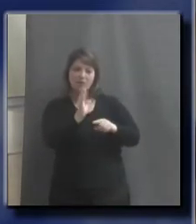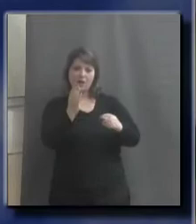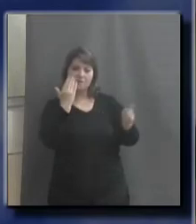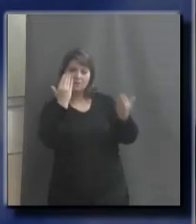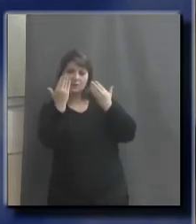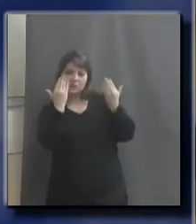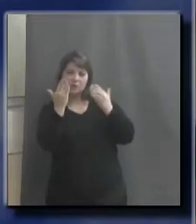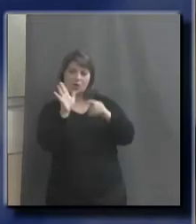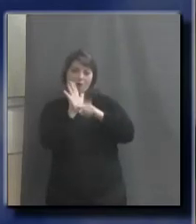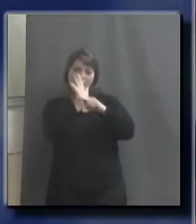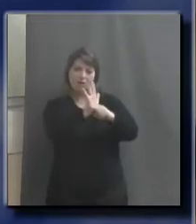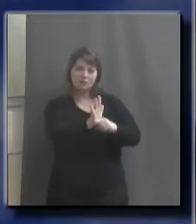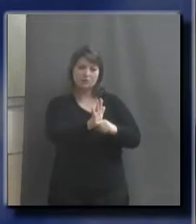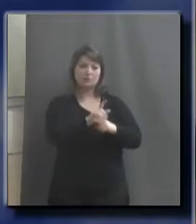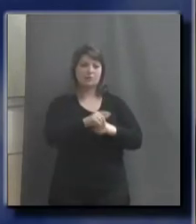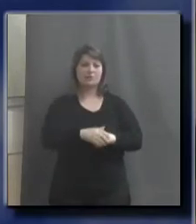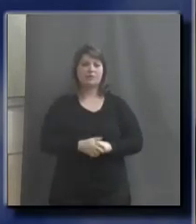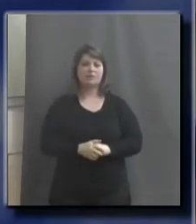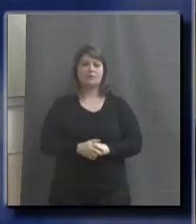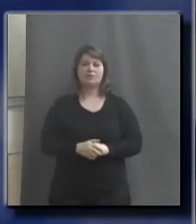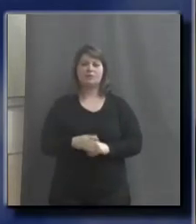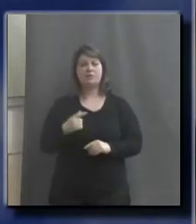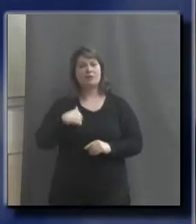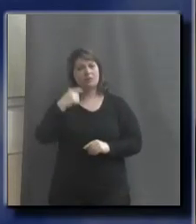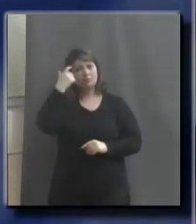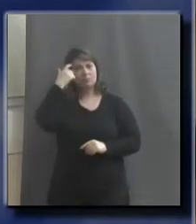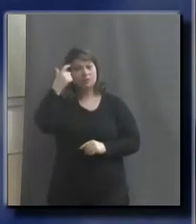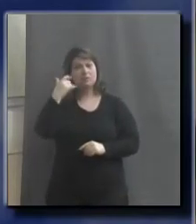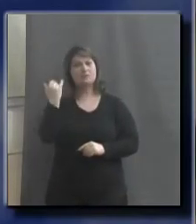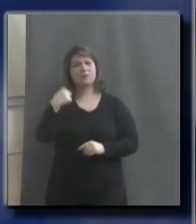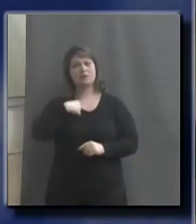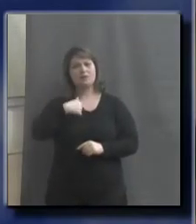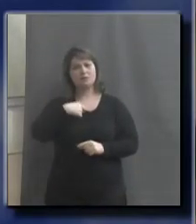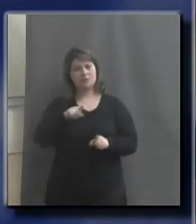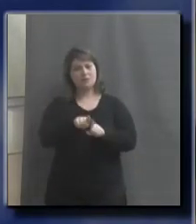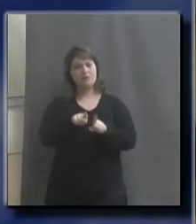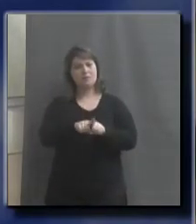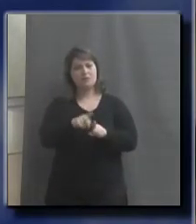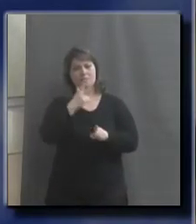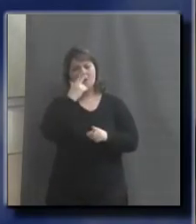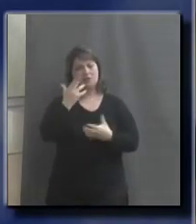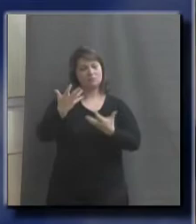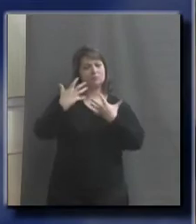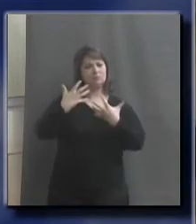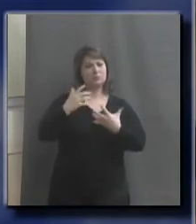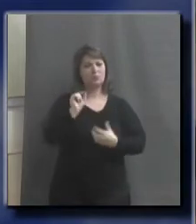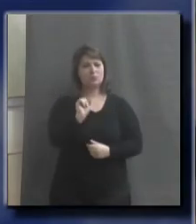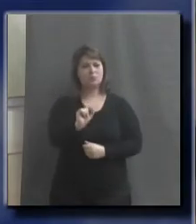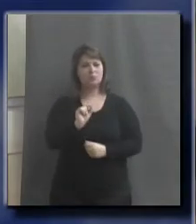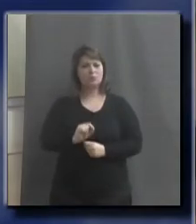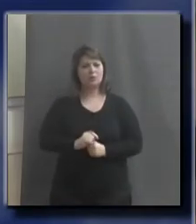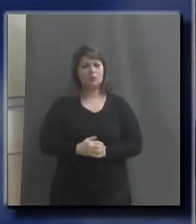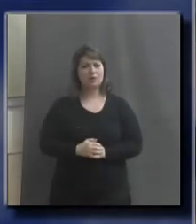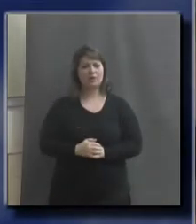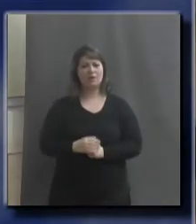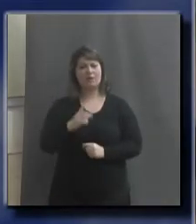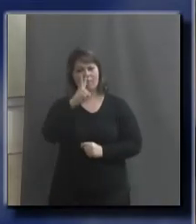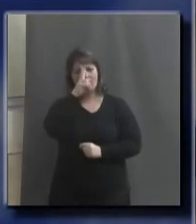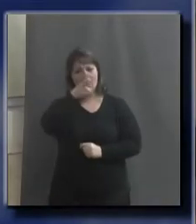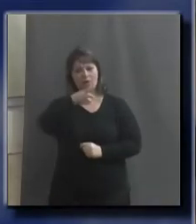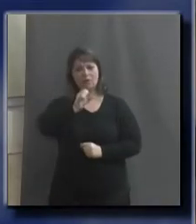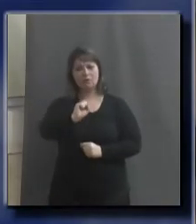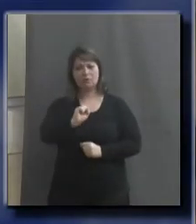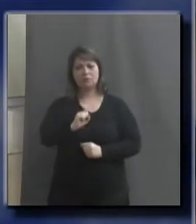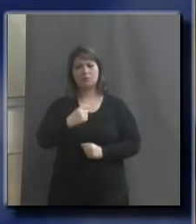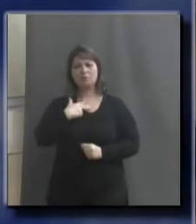categoria, fica para mim também uma provocação bastante forte.